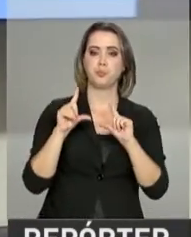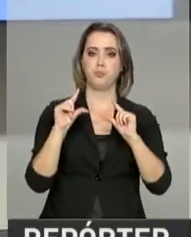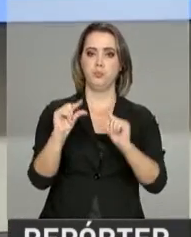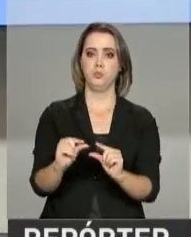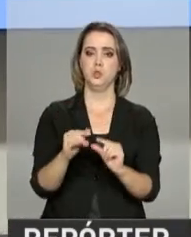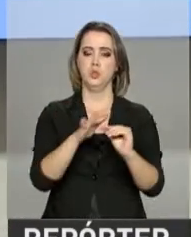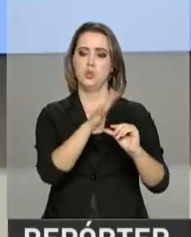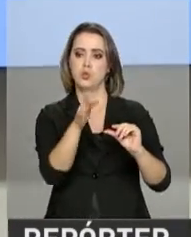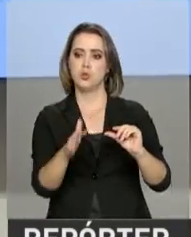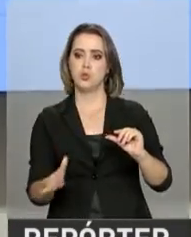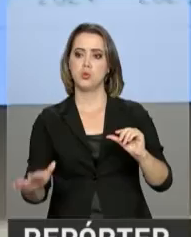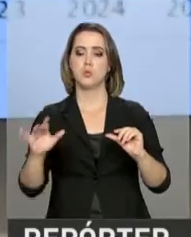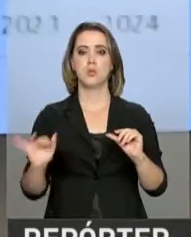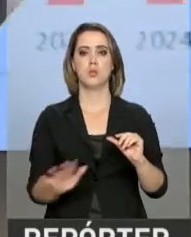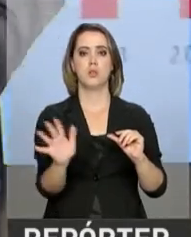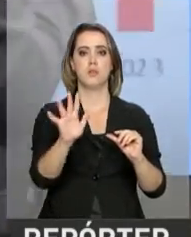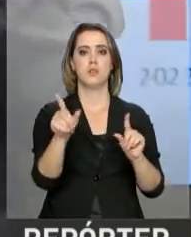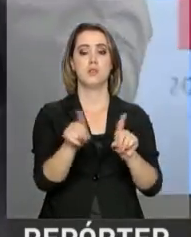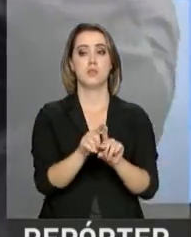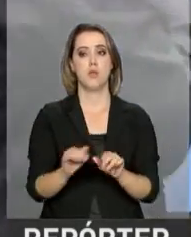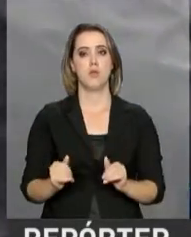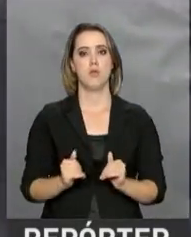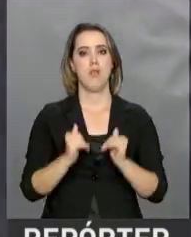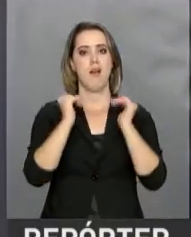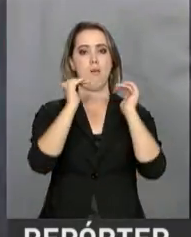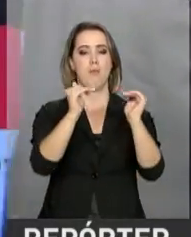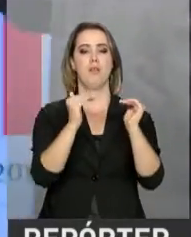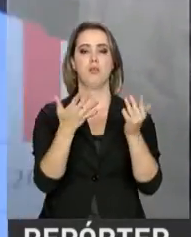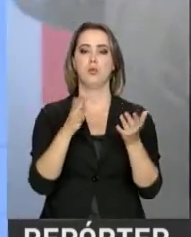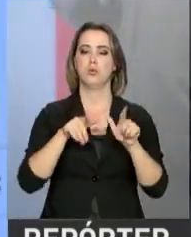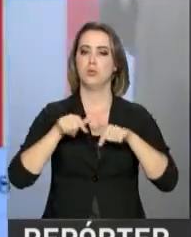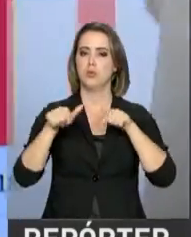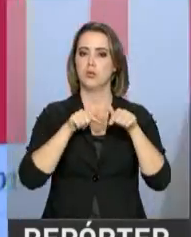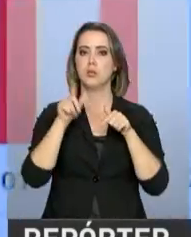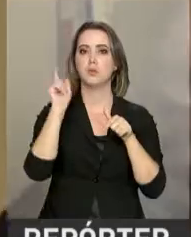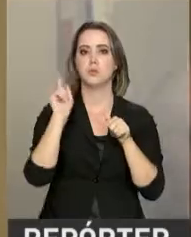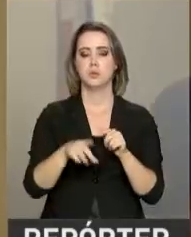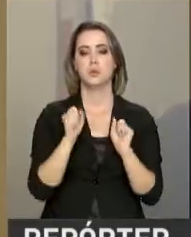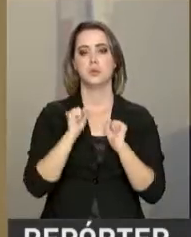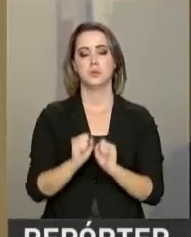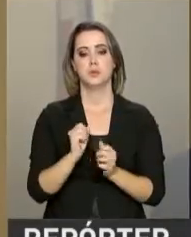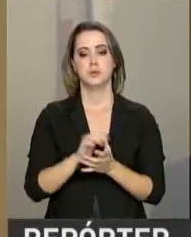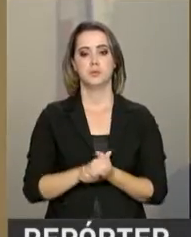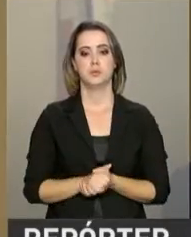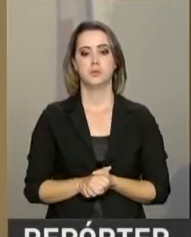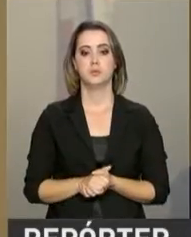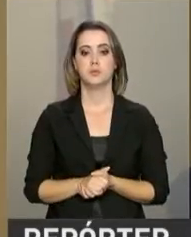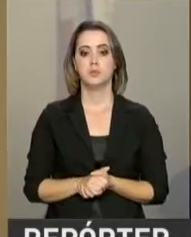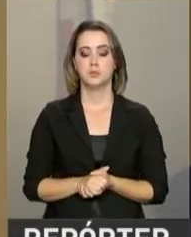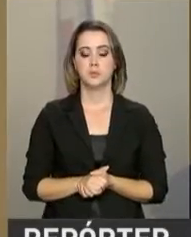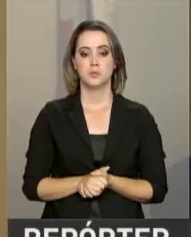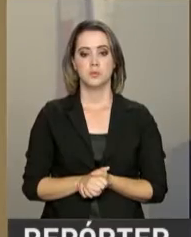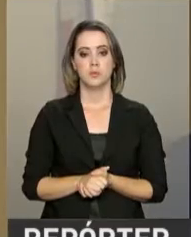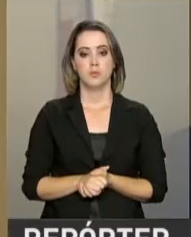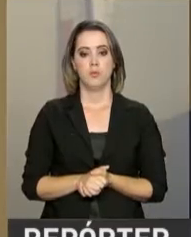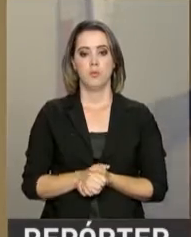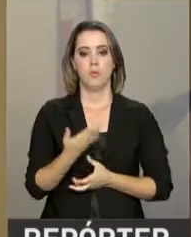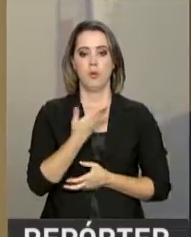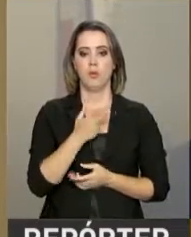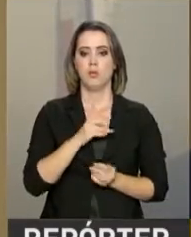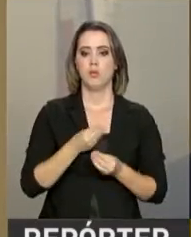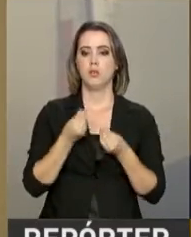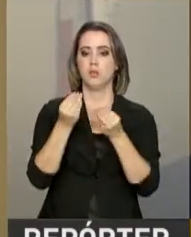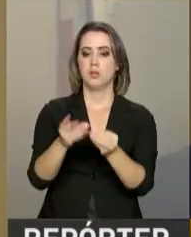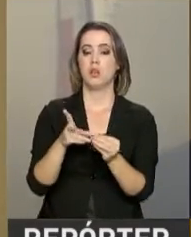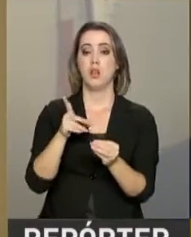da inflação e até o aumento de empregos, é uma consequência real da reforma da Previdência. Garante os direitos dos aposentados, garante